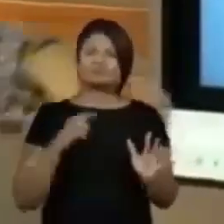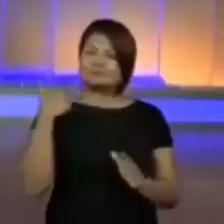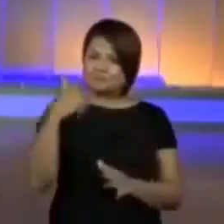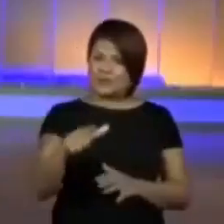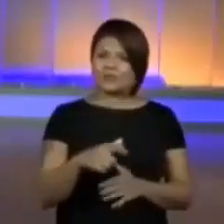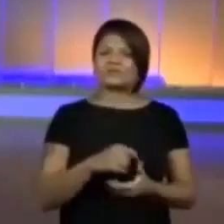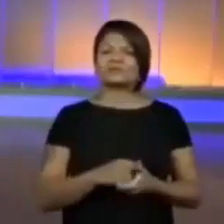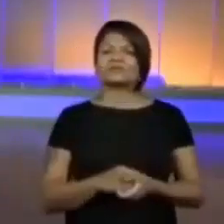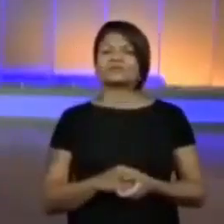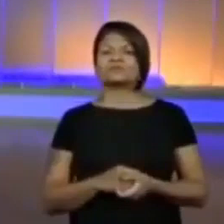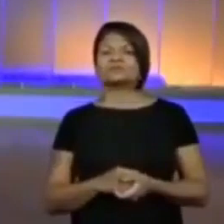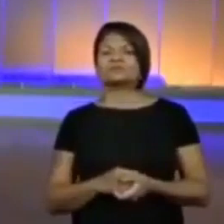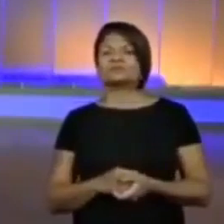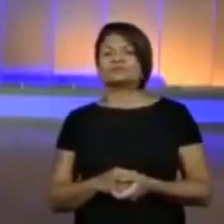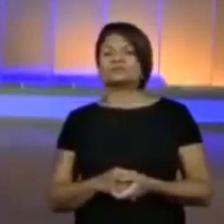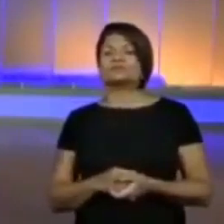desafio.